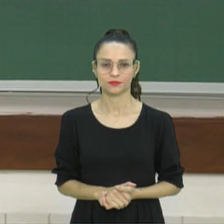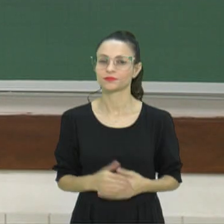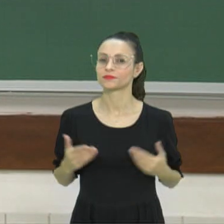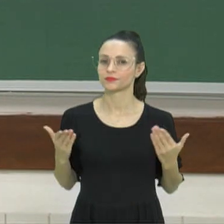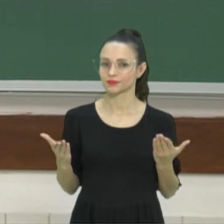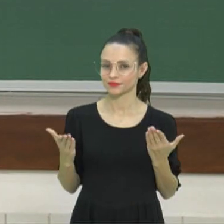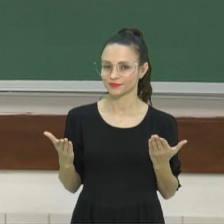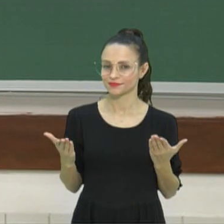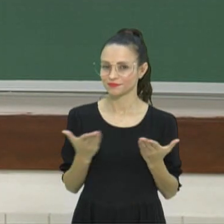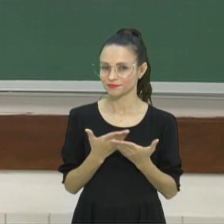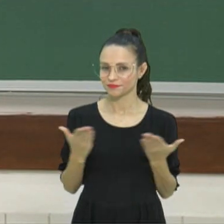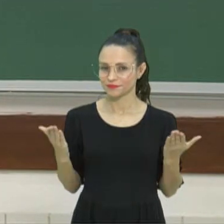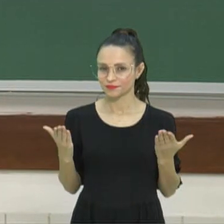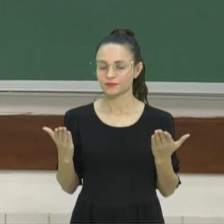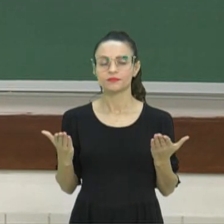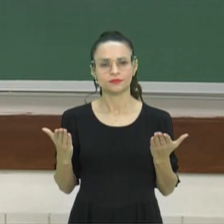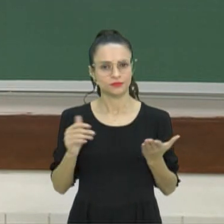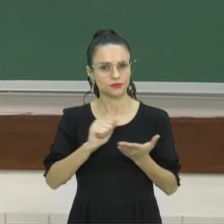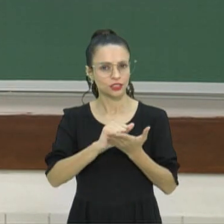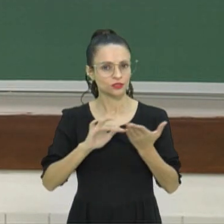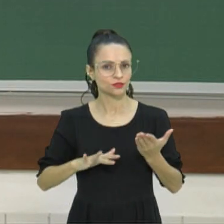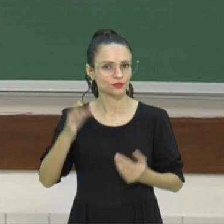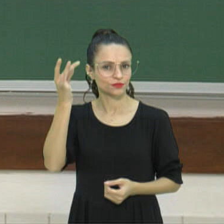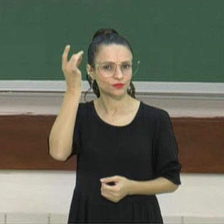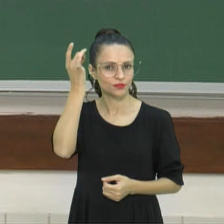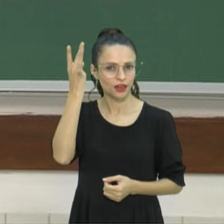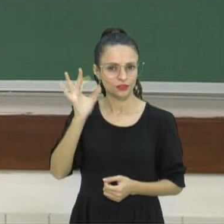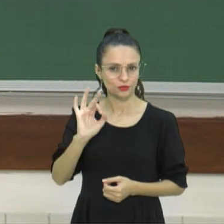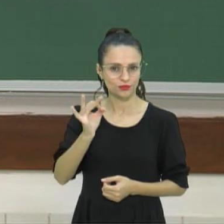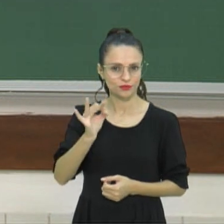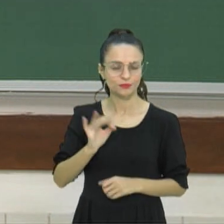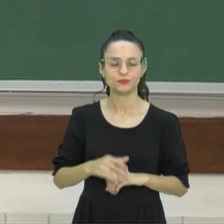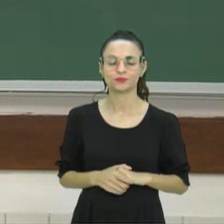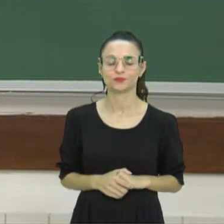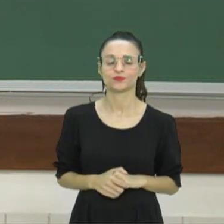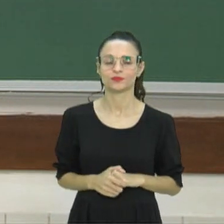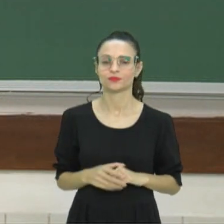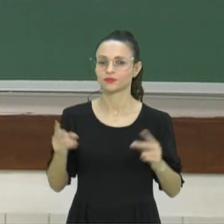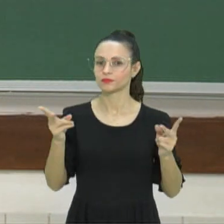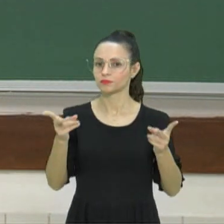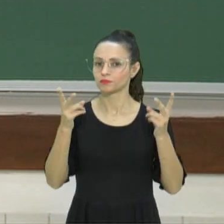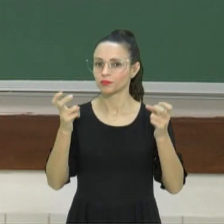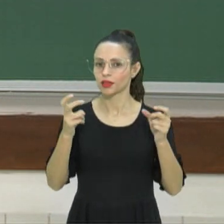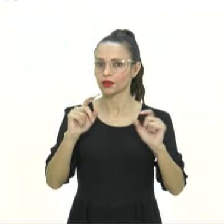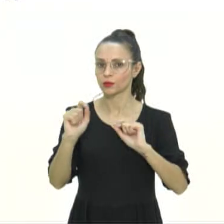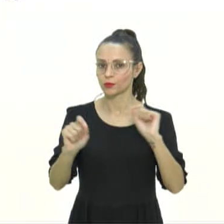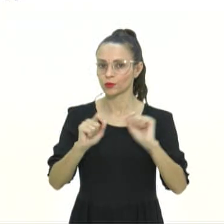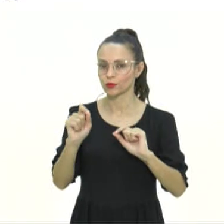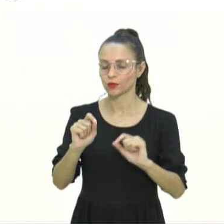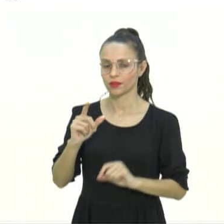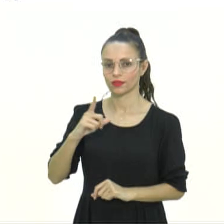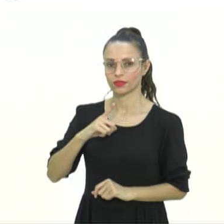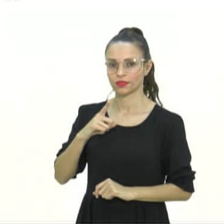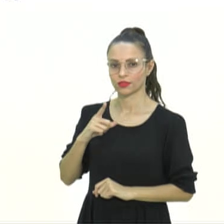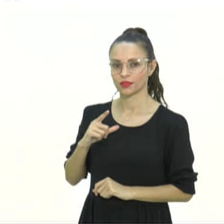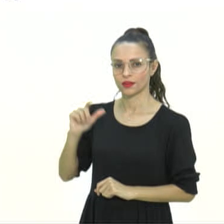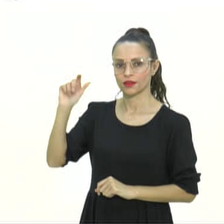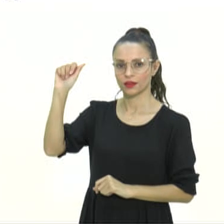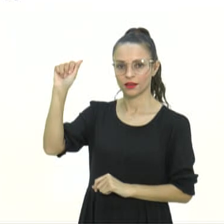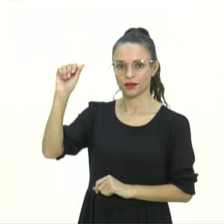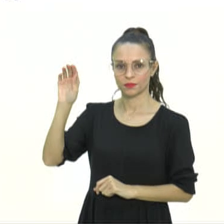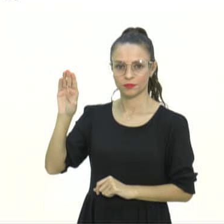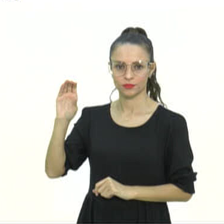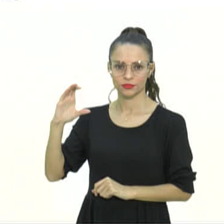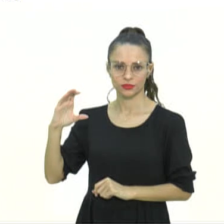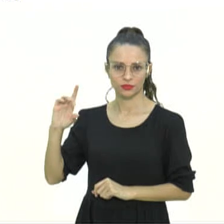E aí, pessoal, a questão é relativamente simples, não é? Percebam, nós temos aqui 5 alternativas e nós temos